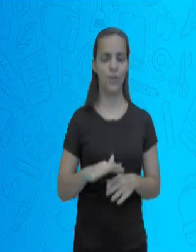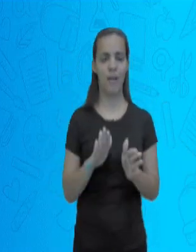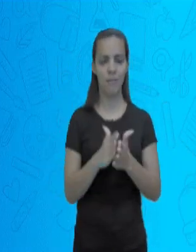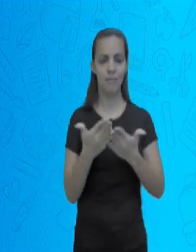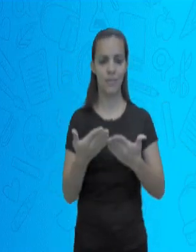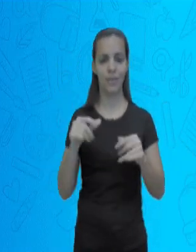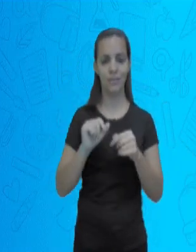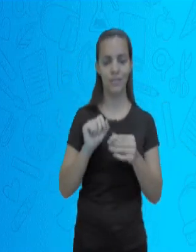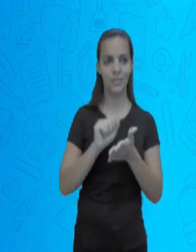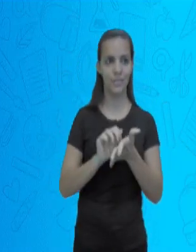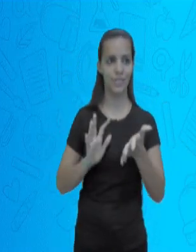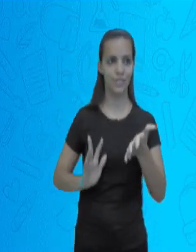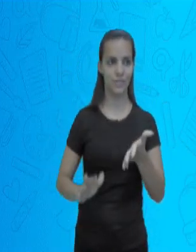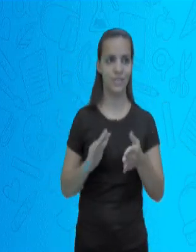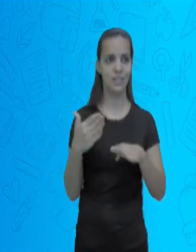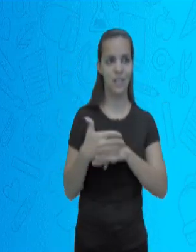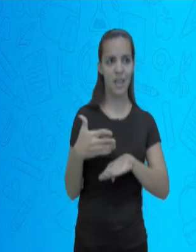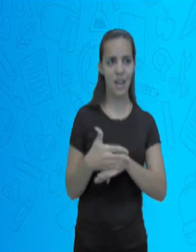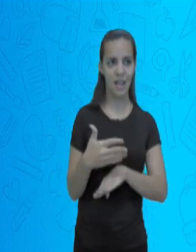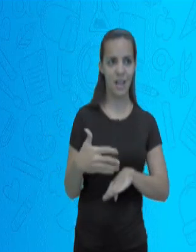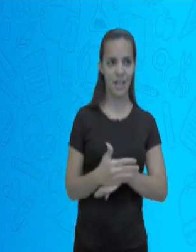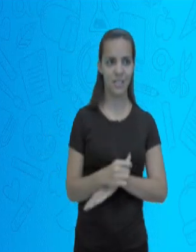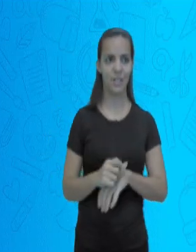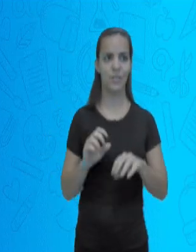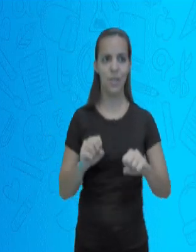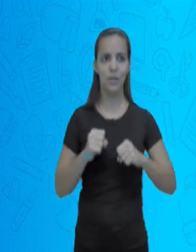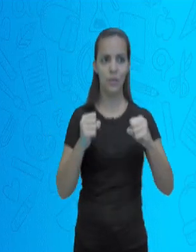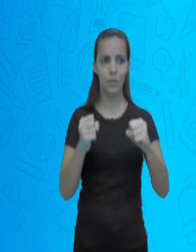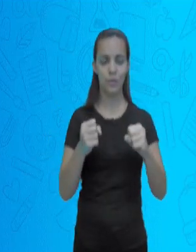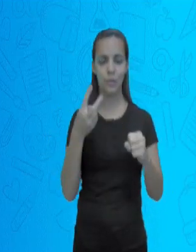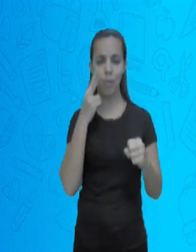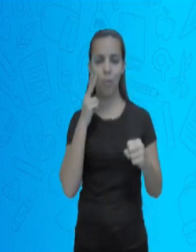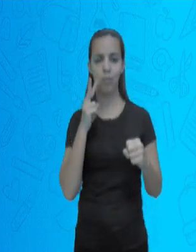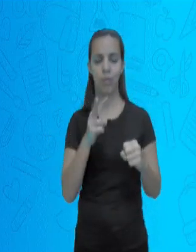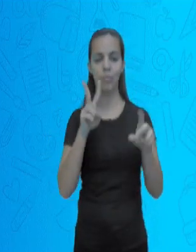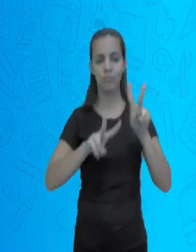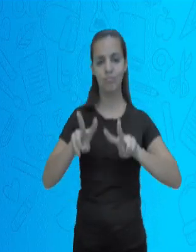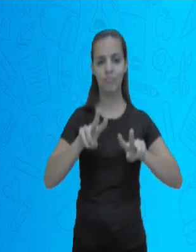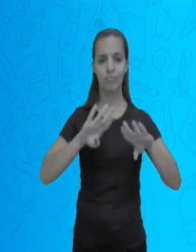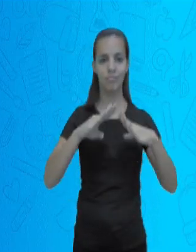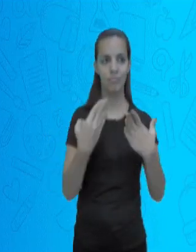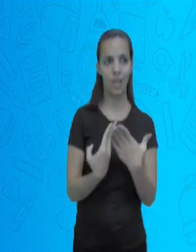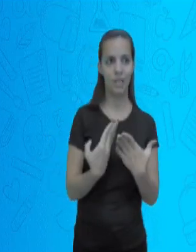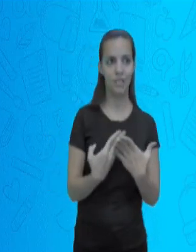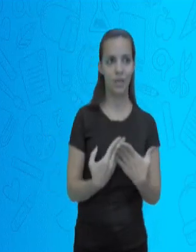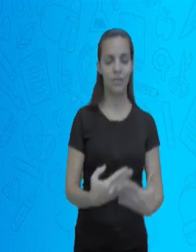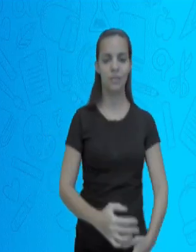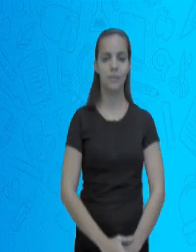Acesse também o nosso canal do YouTube, onde você pode revisar as aulas. Até a próxima!